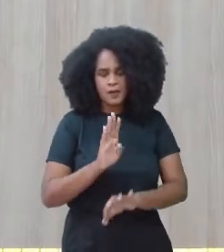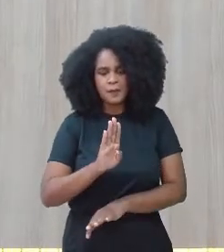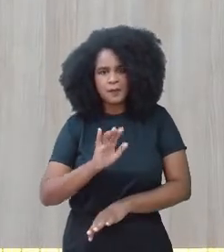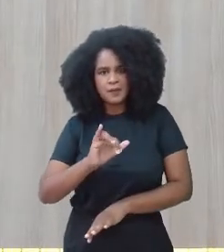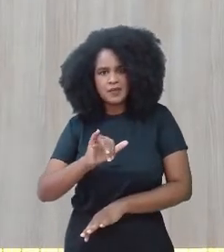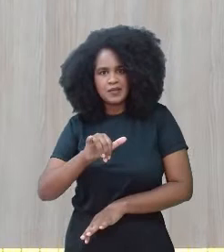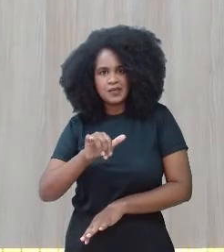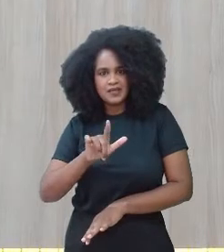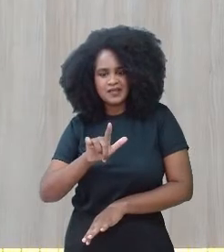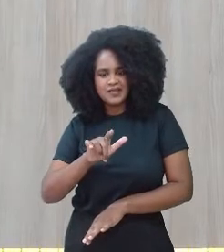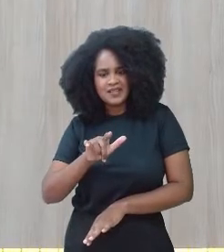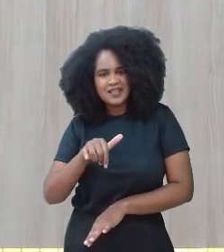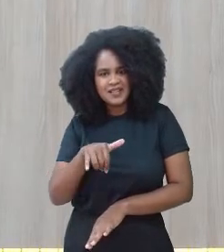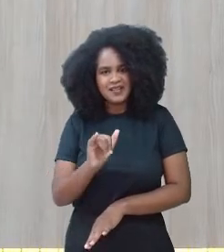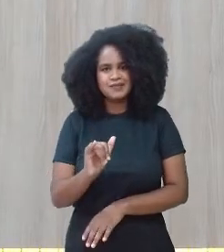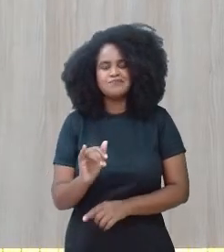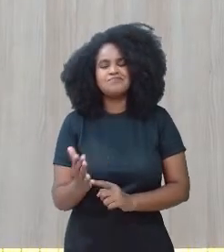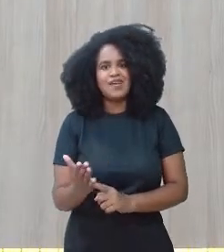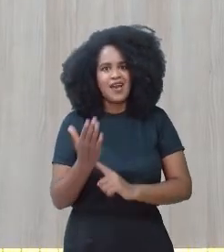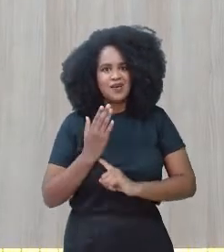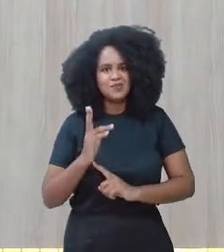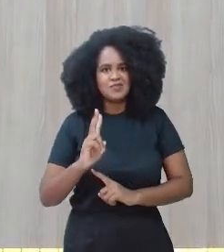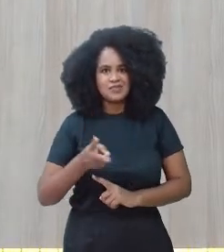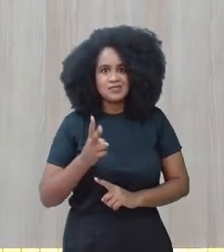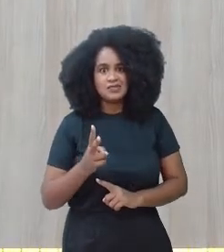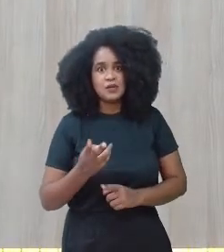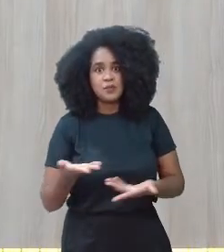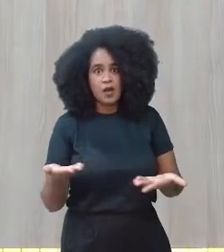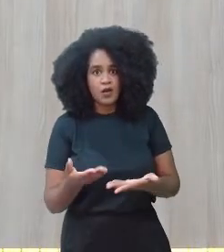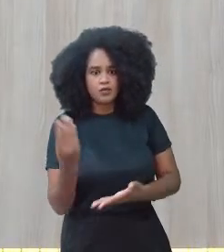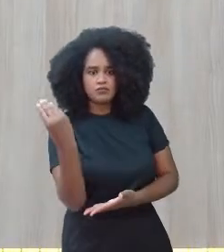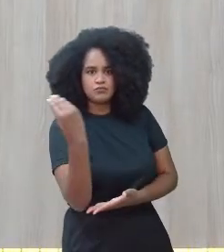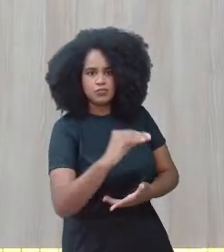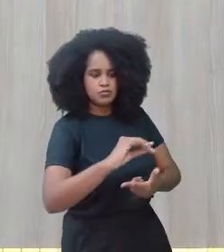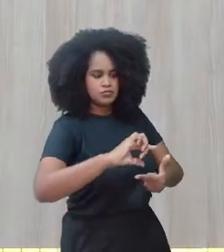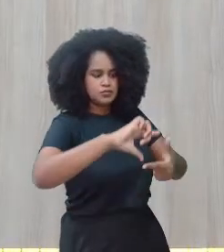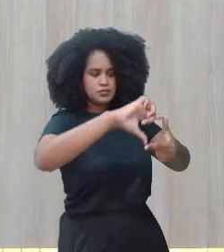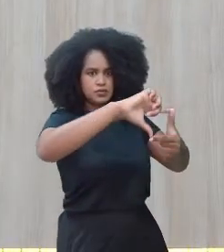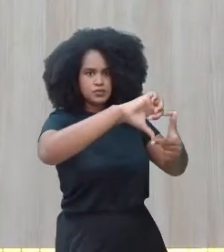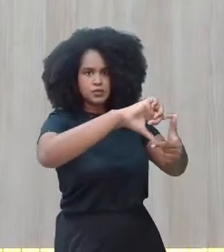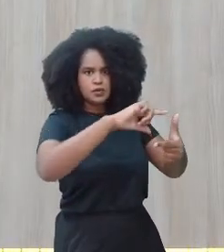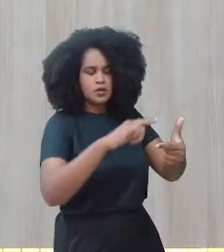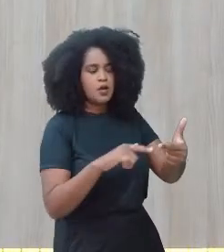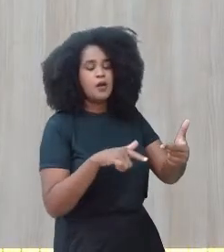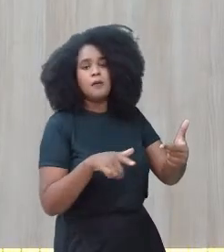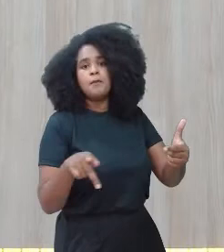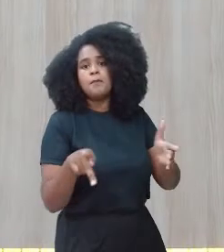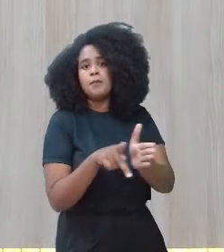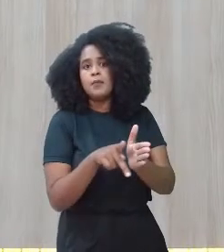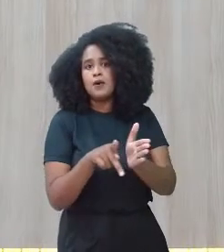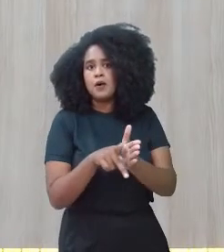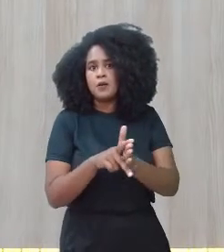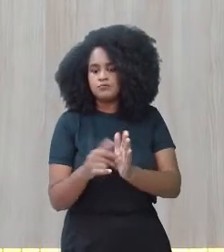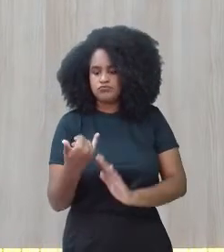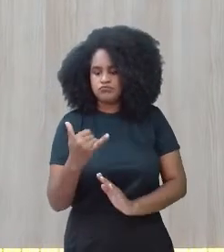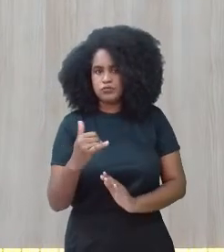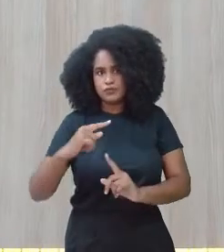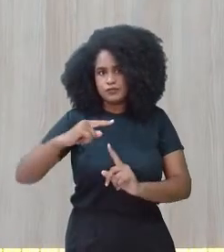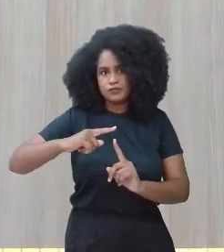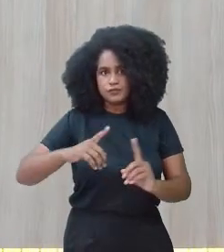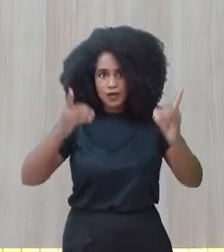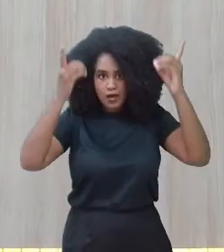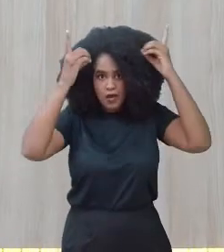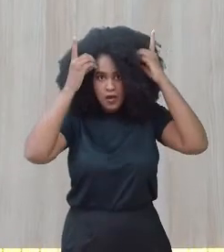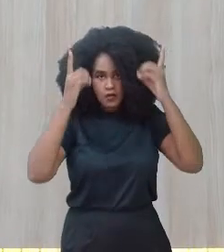com as câmeras, mas aí ele vai colocar para vocês o QR Code do sistema Android. Se você tiver o sistema operacional do seu telefone, você